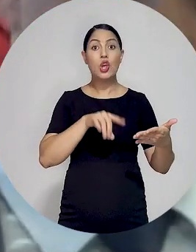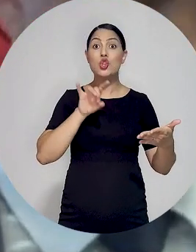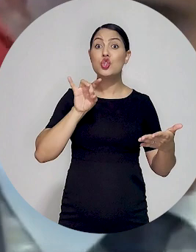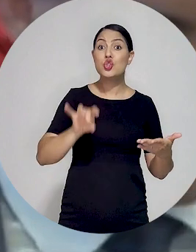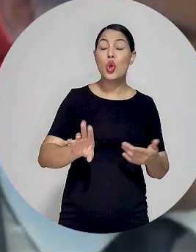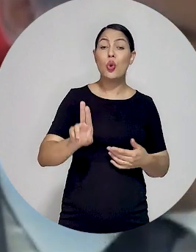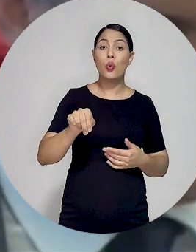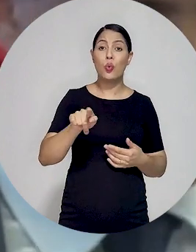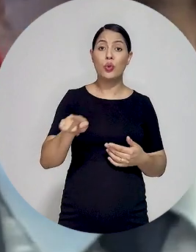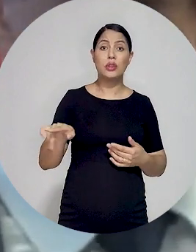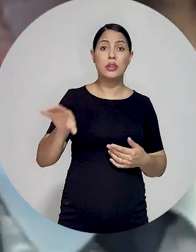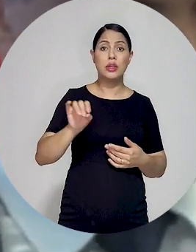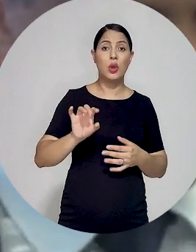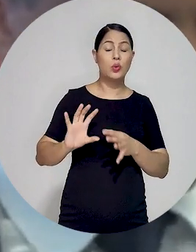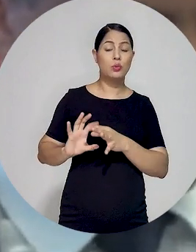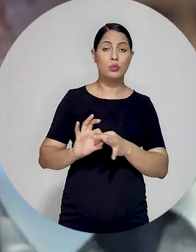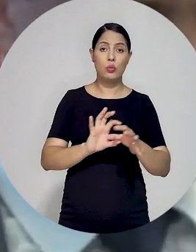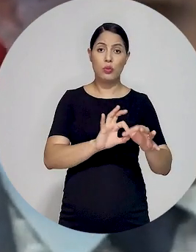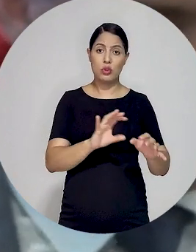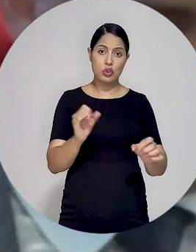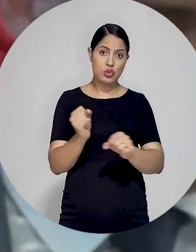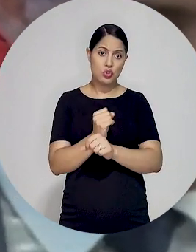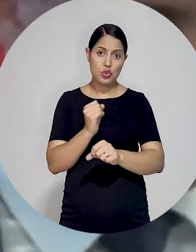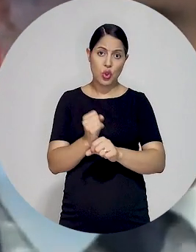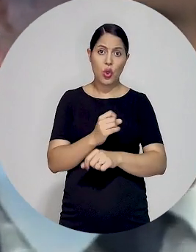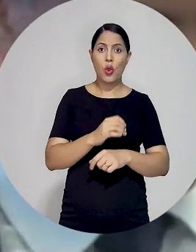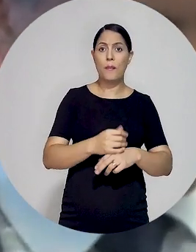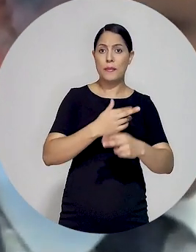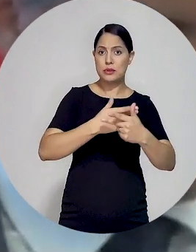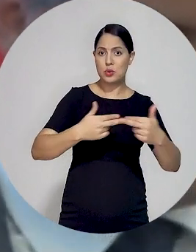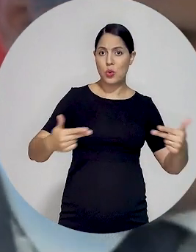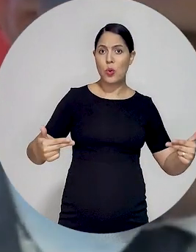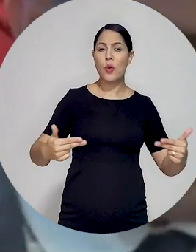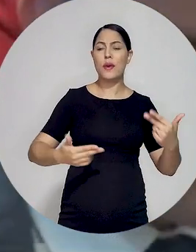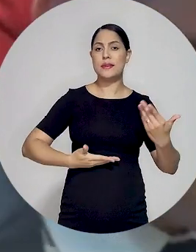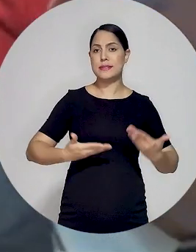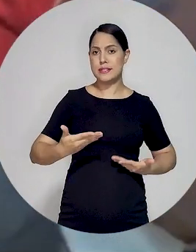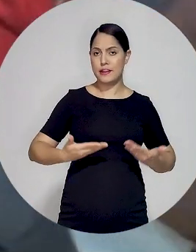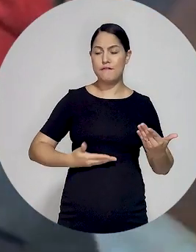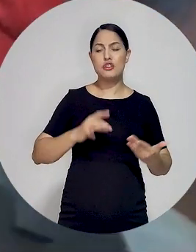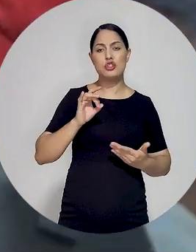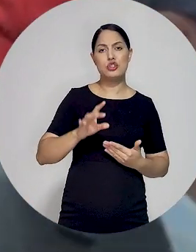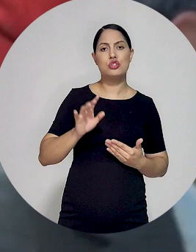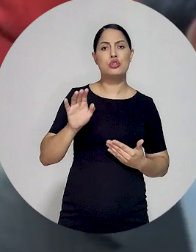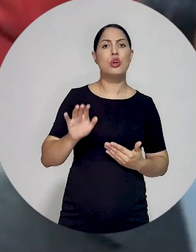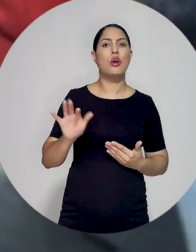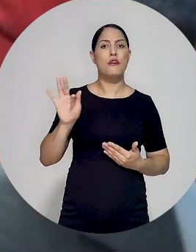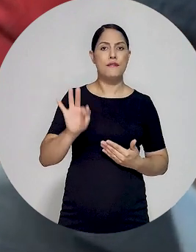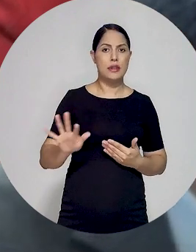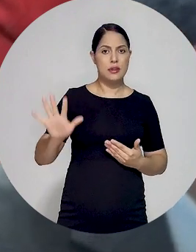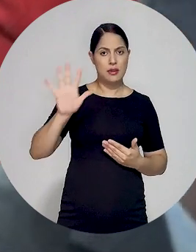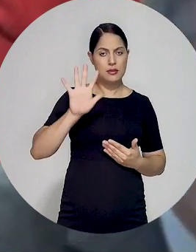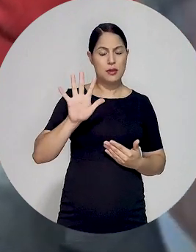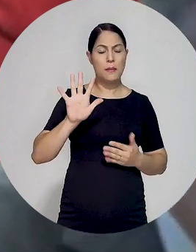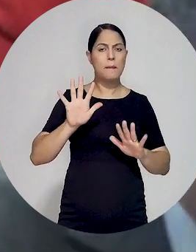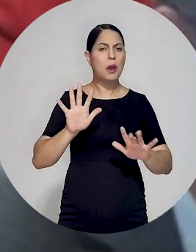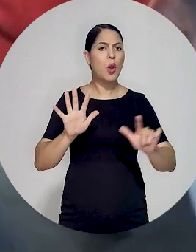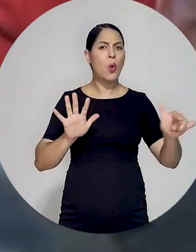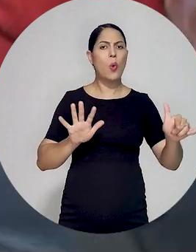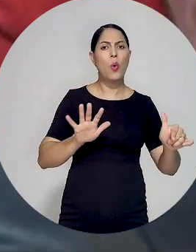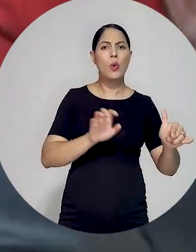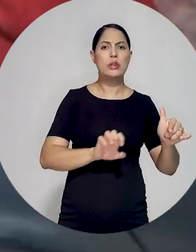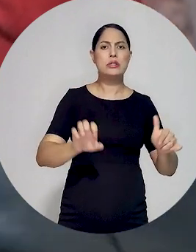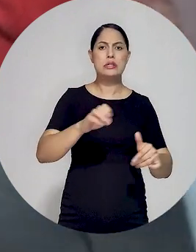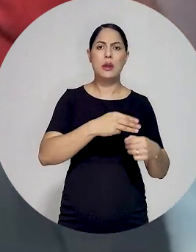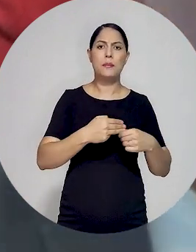que somente a União pode legislar sobre a contratação direta de bens, obras e serviços, mas todas as esferas de governo